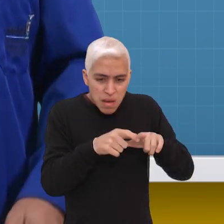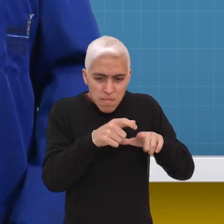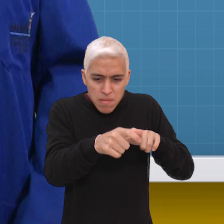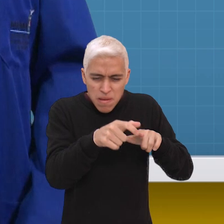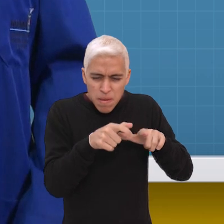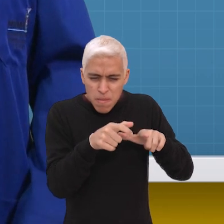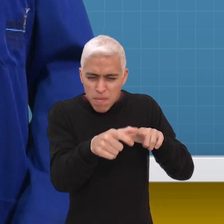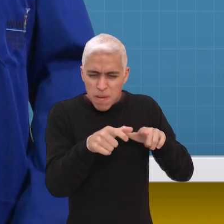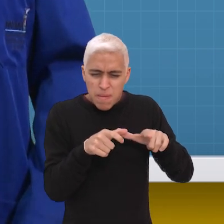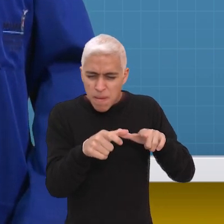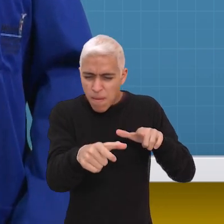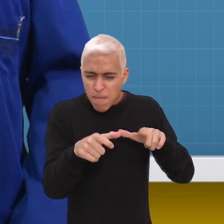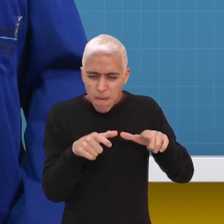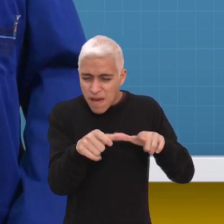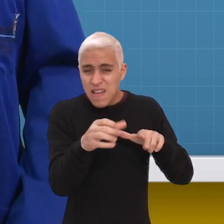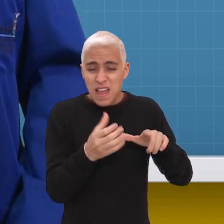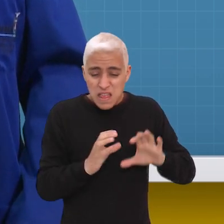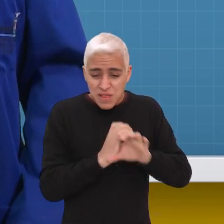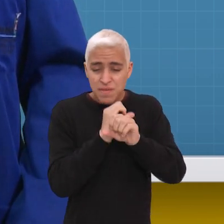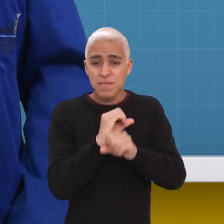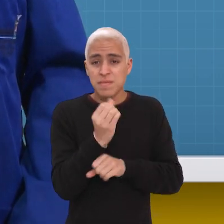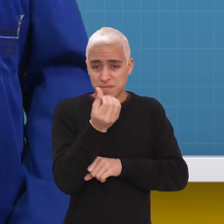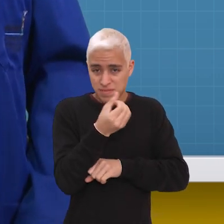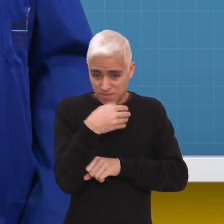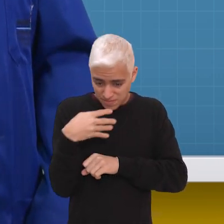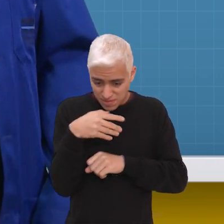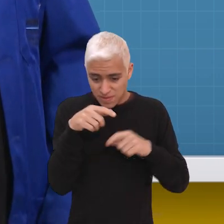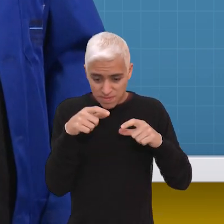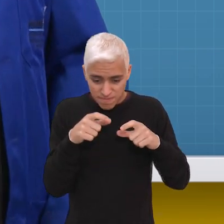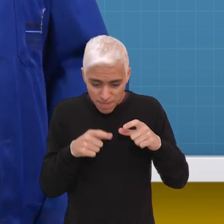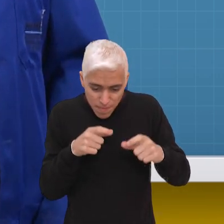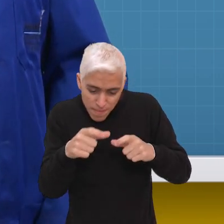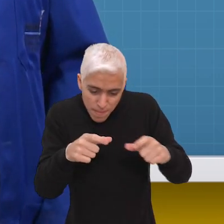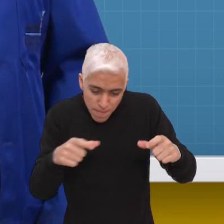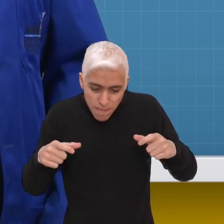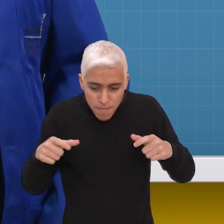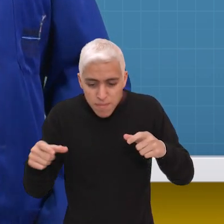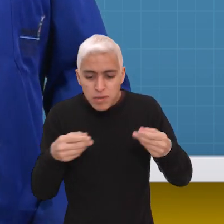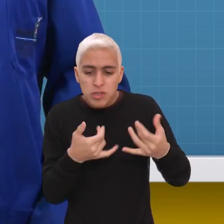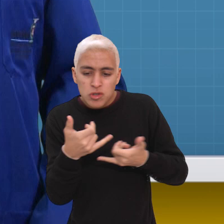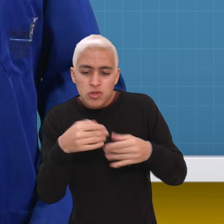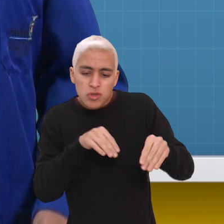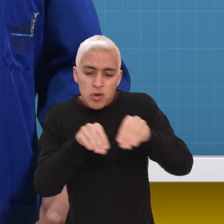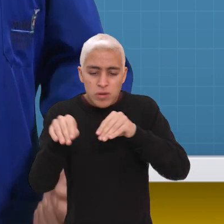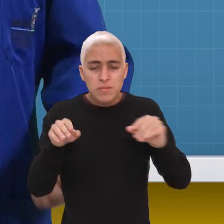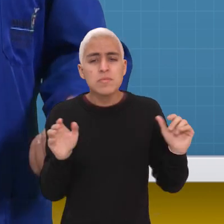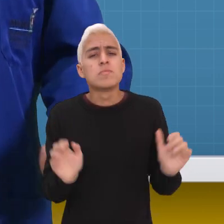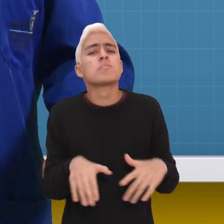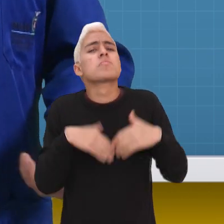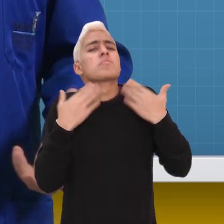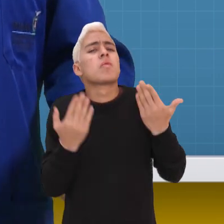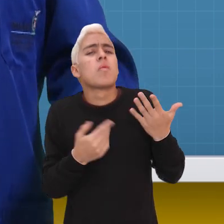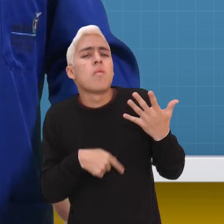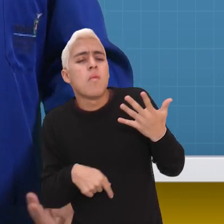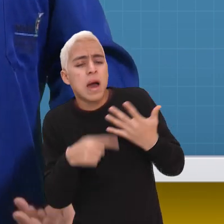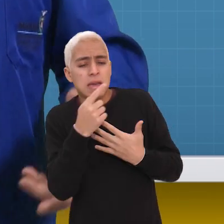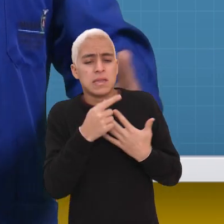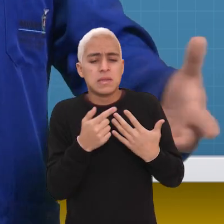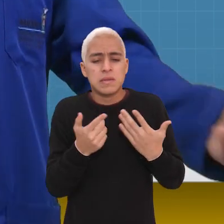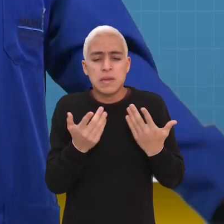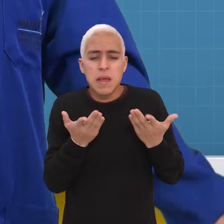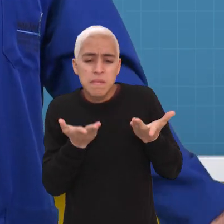tabuleiro, né? Se cada tabuleiro tem 64 casas, que são os espaços para colocar as pecinhas para o jogo, quais seriam